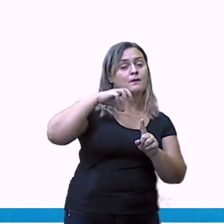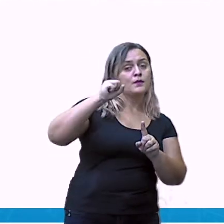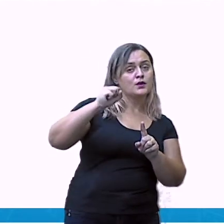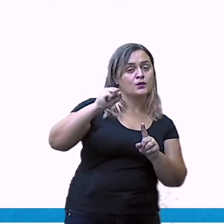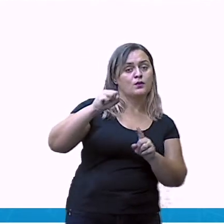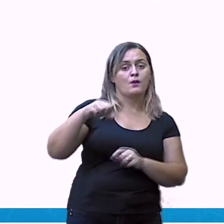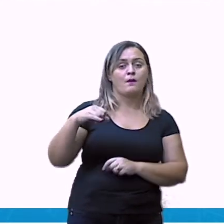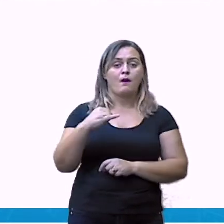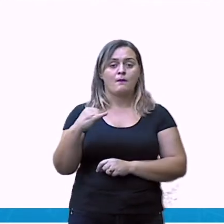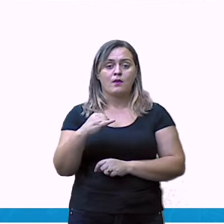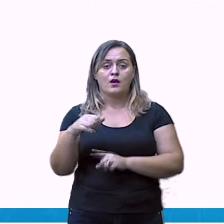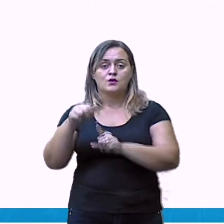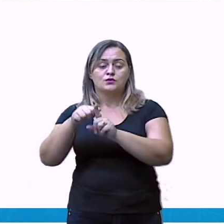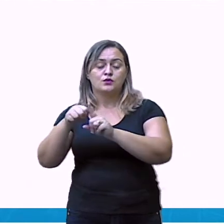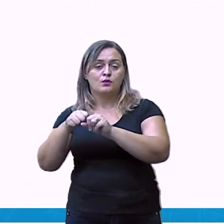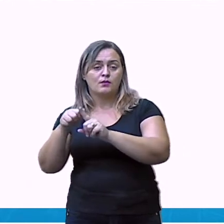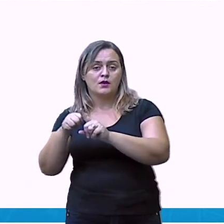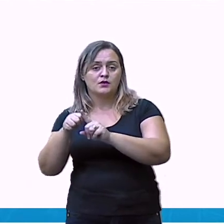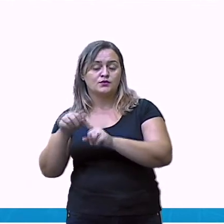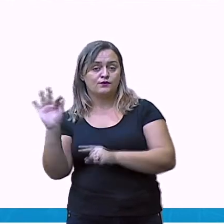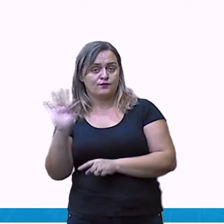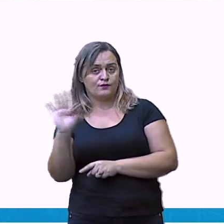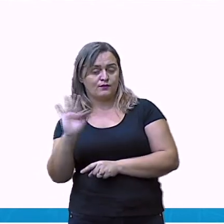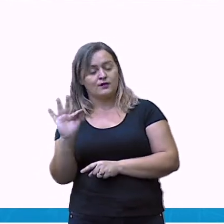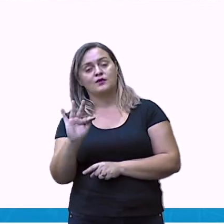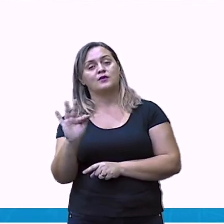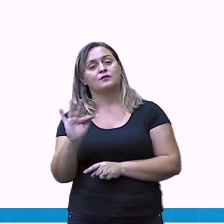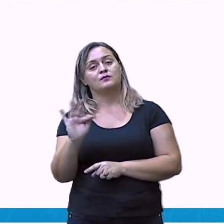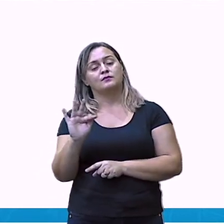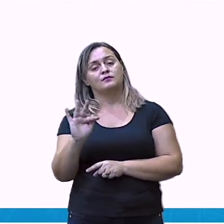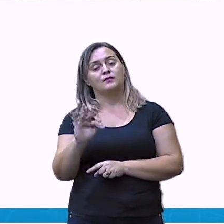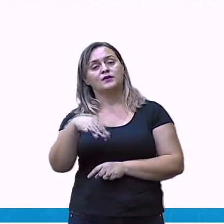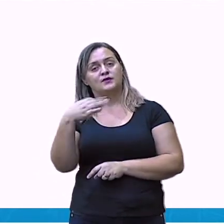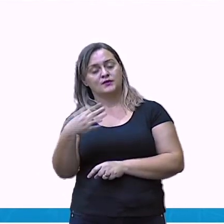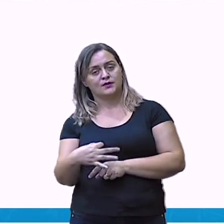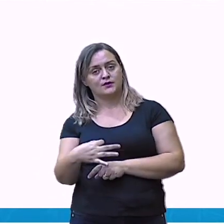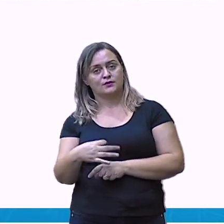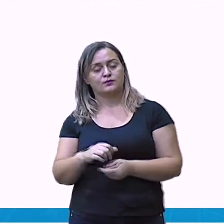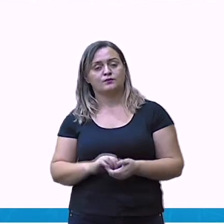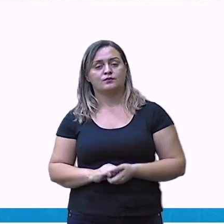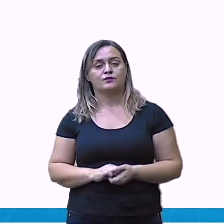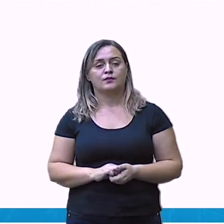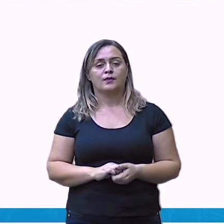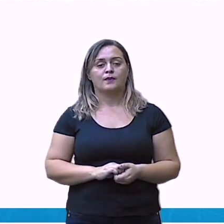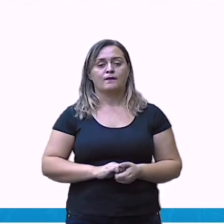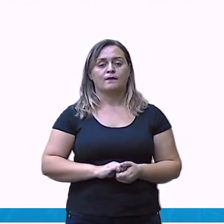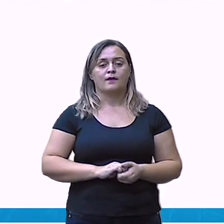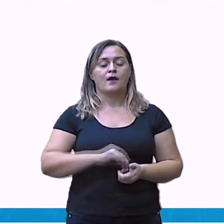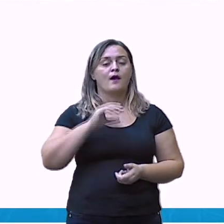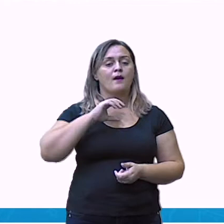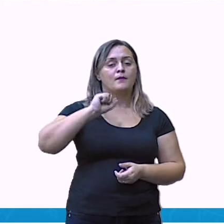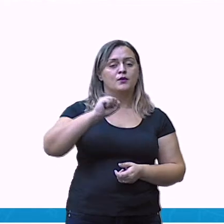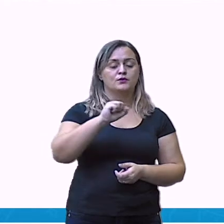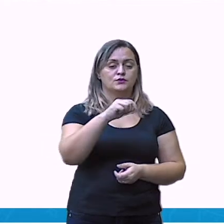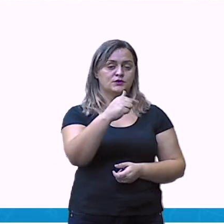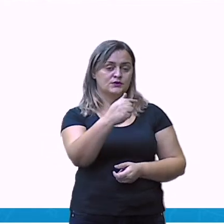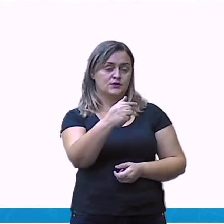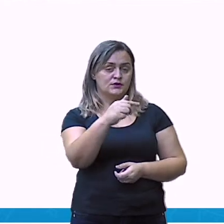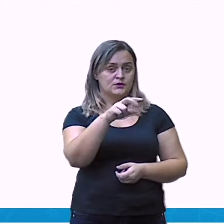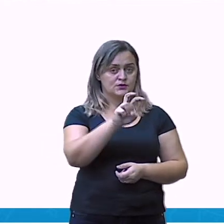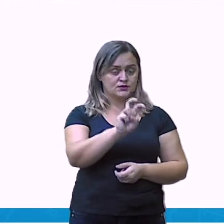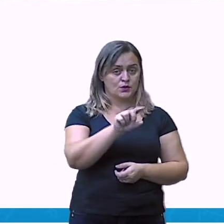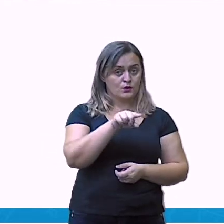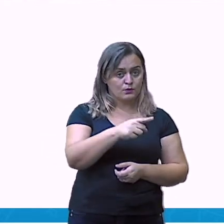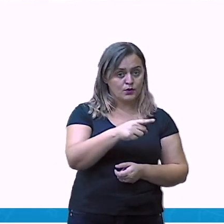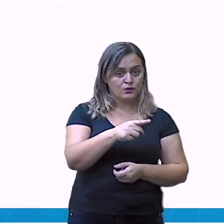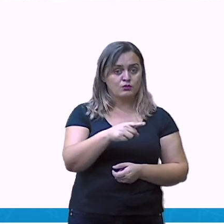minha conta aqui com os meus faturamentos, que são 75 mil e 30 mil, e vou